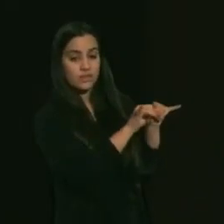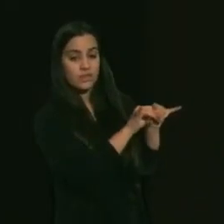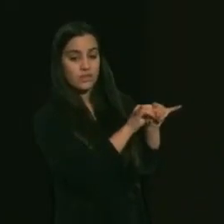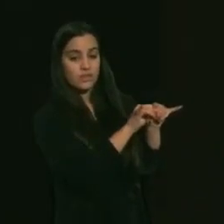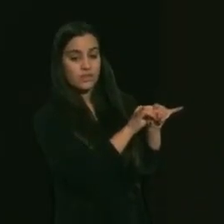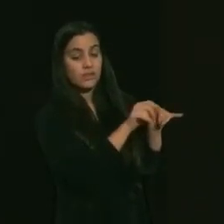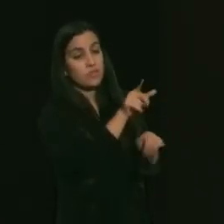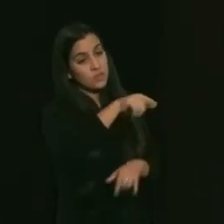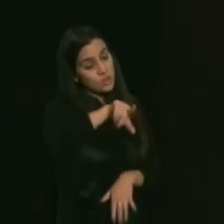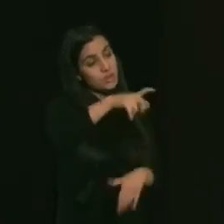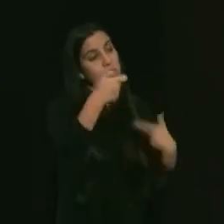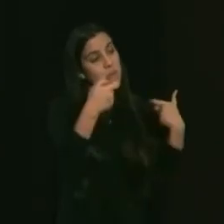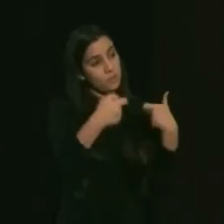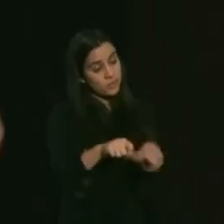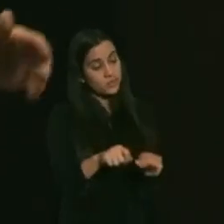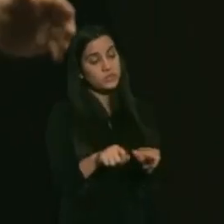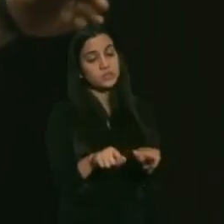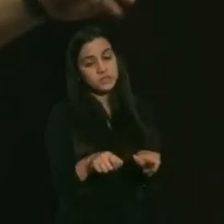Você pode